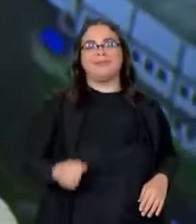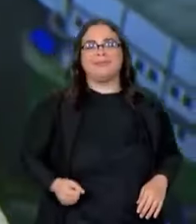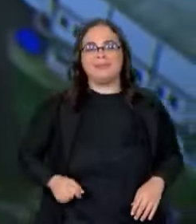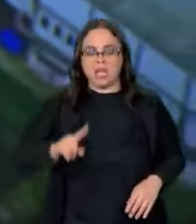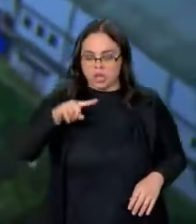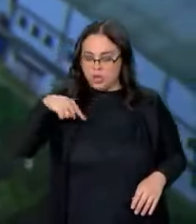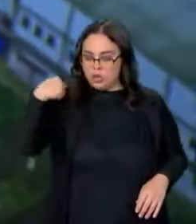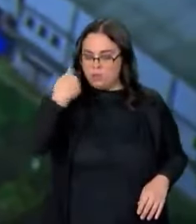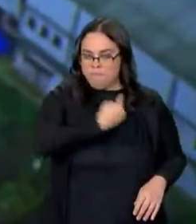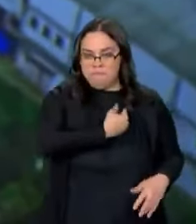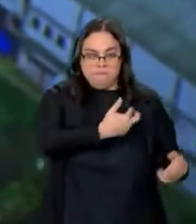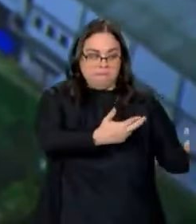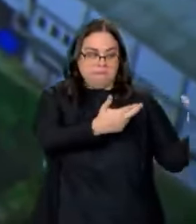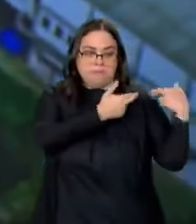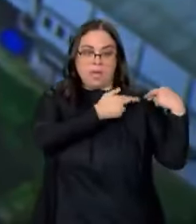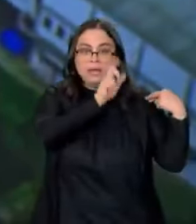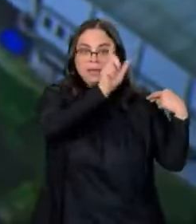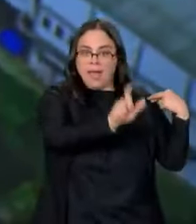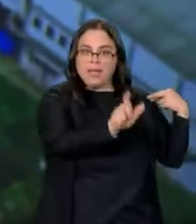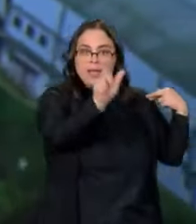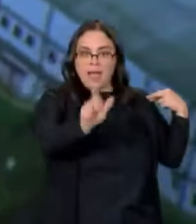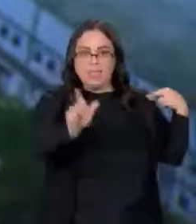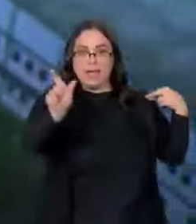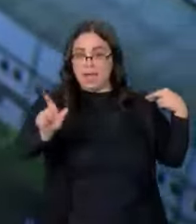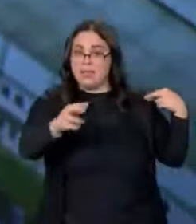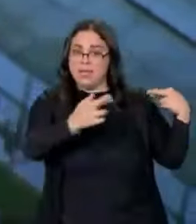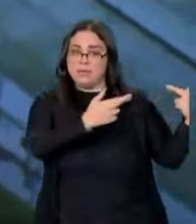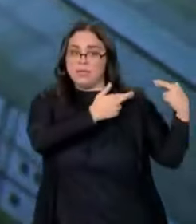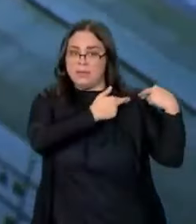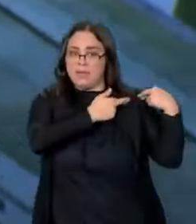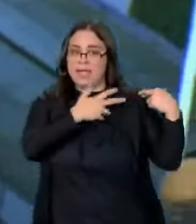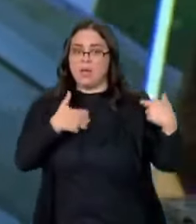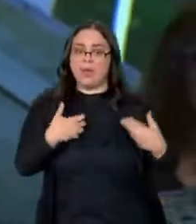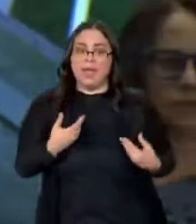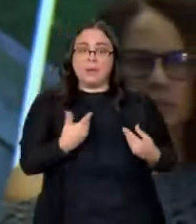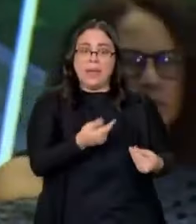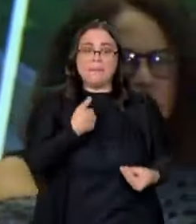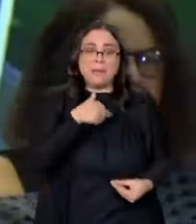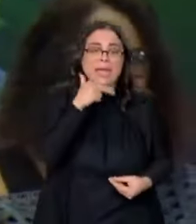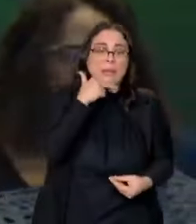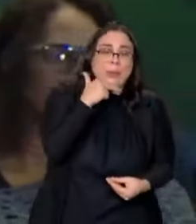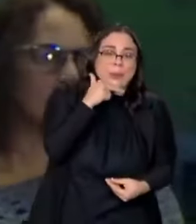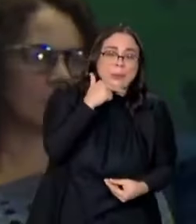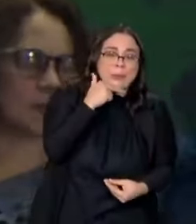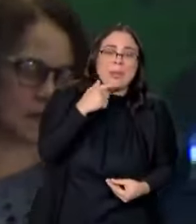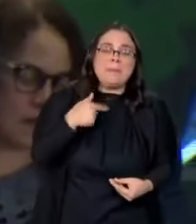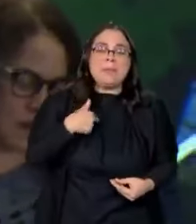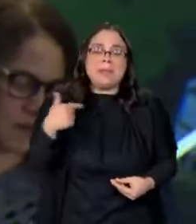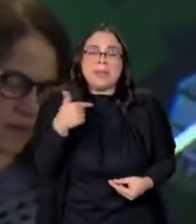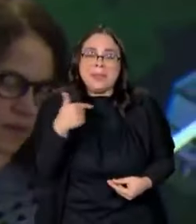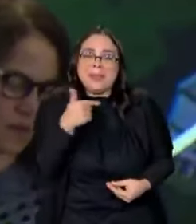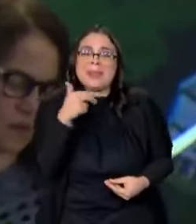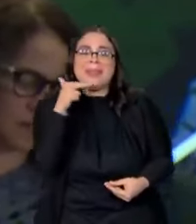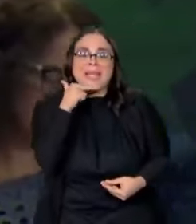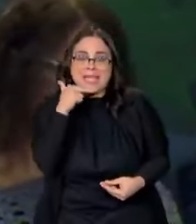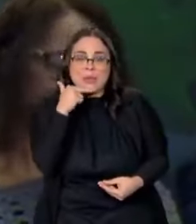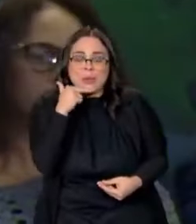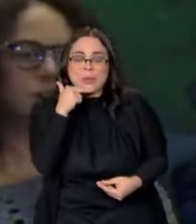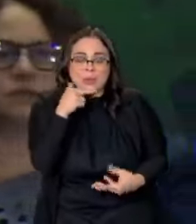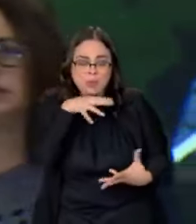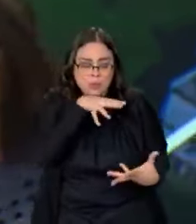nós temos responsabilidade, eu quero deixar para os meus netos, quero deixar para minhas bisnetas um